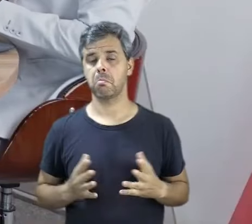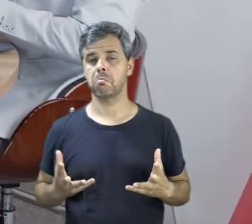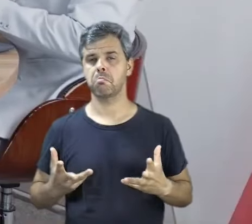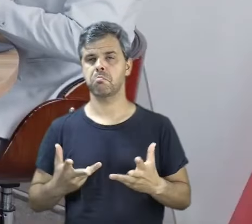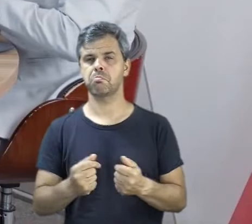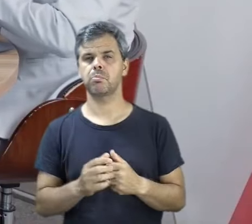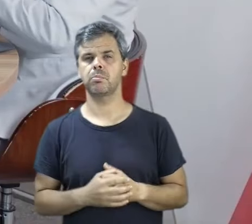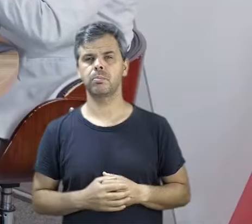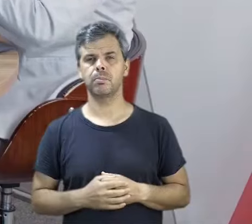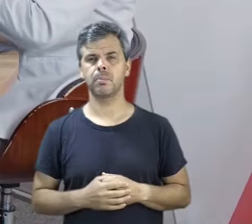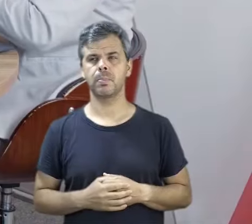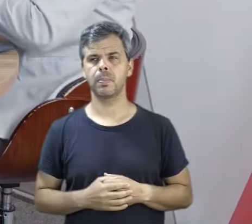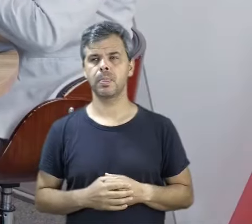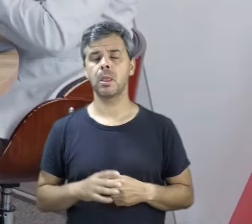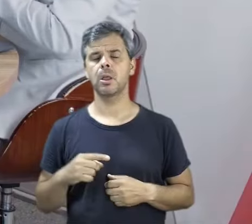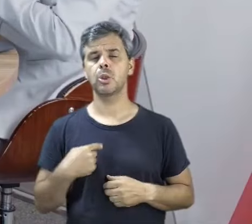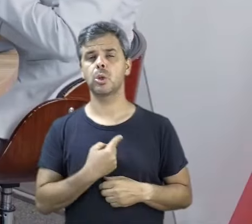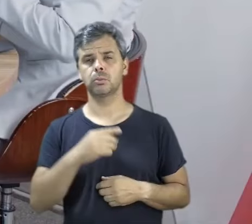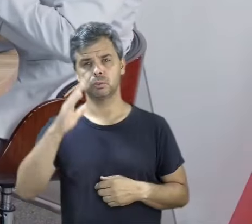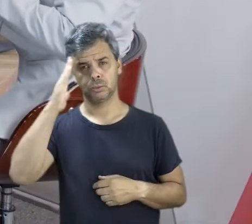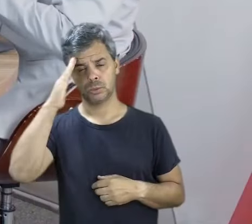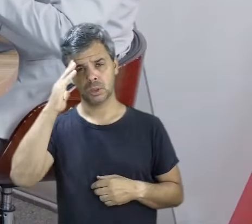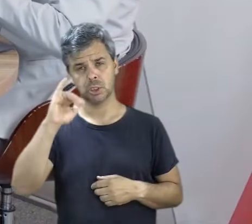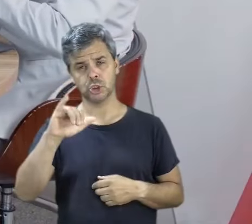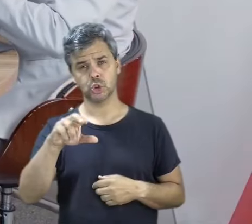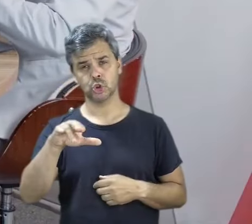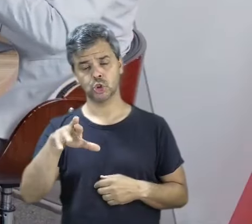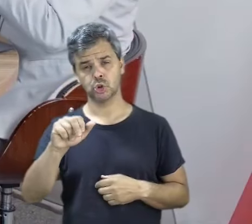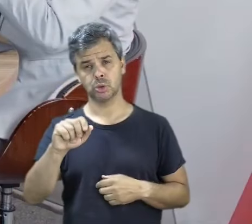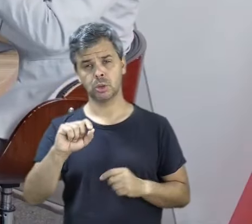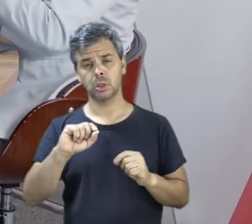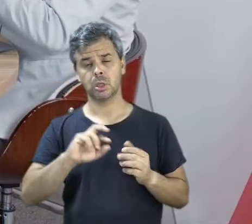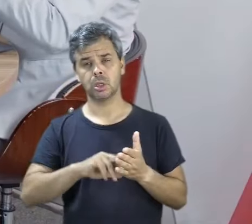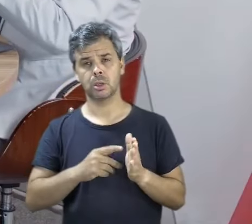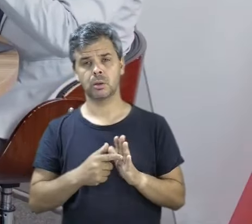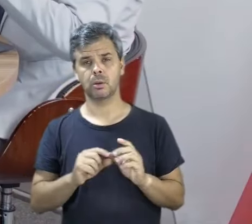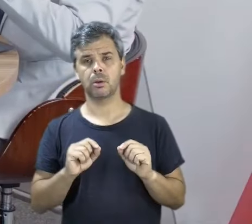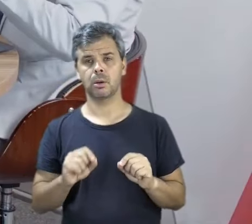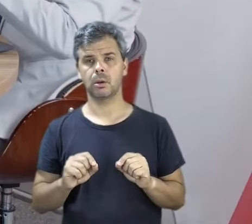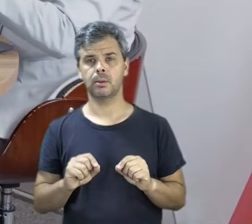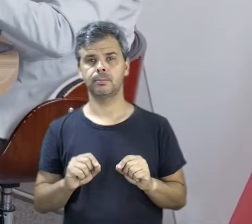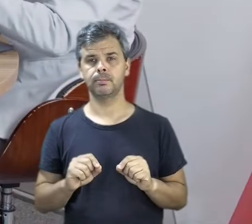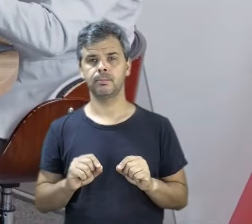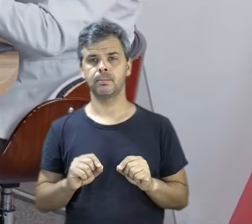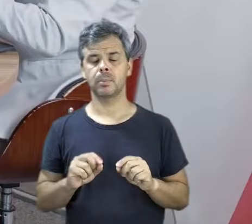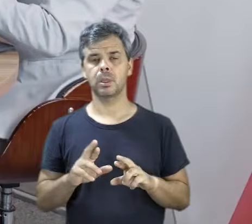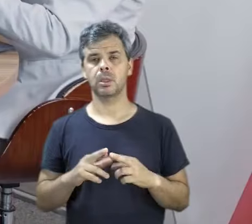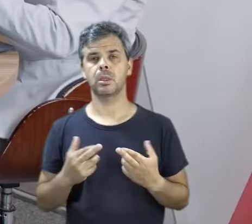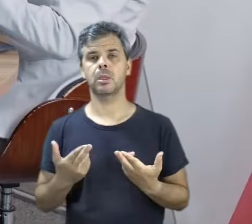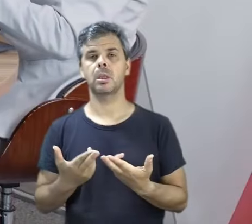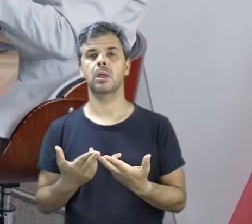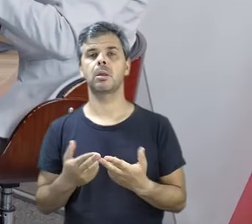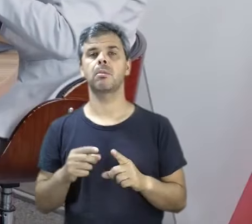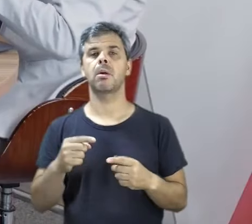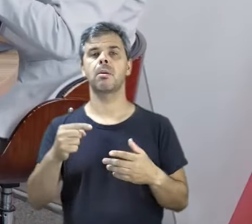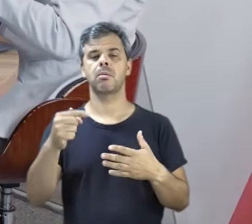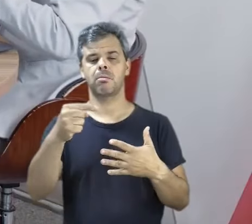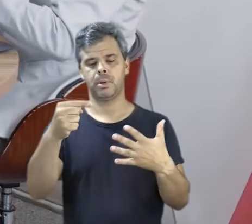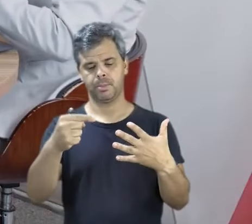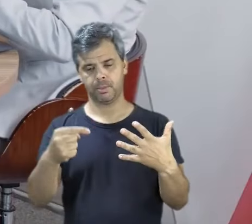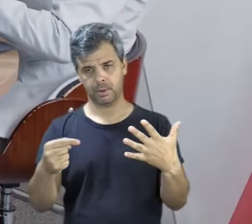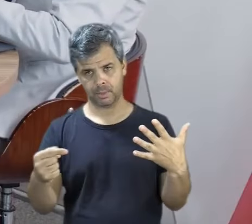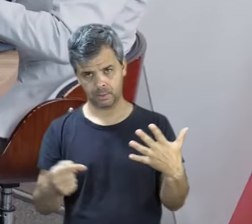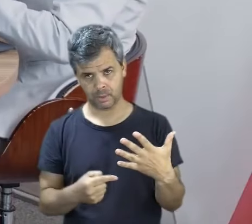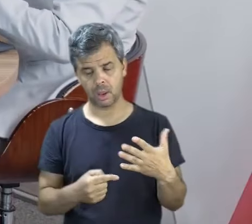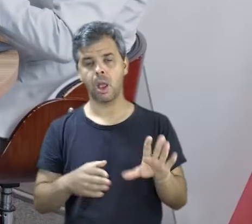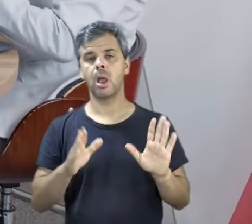Maravilha. Para a gente entender, Janaína, o que vai ser feito, né, depois de reunir todos esses pontos, todas essas demandas